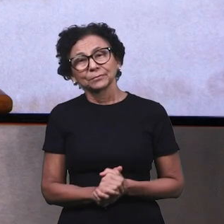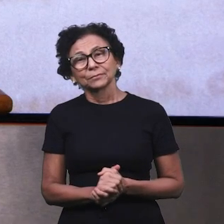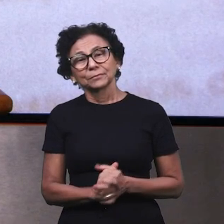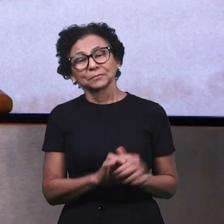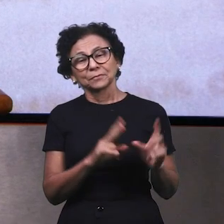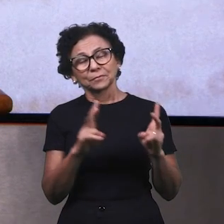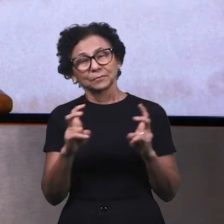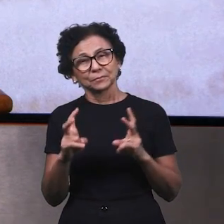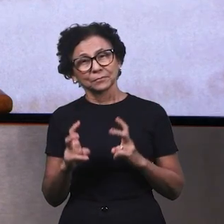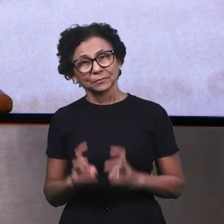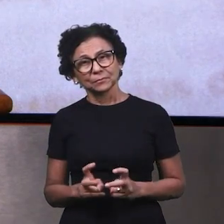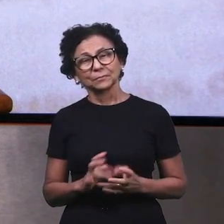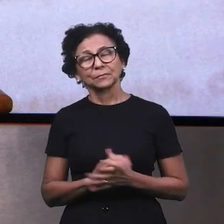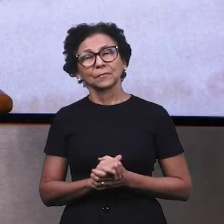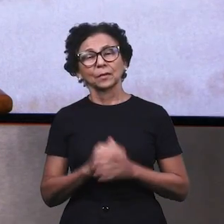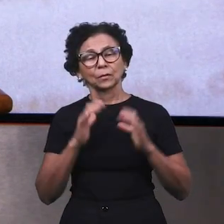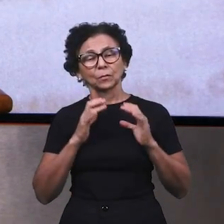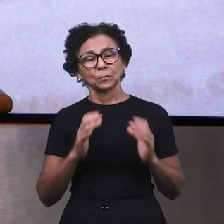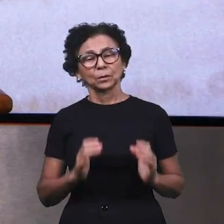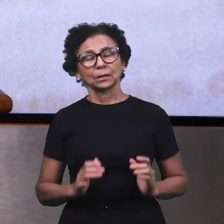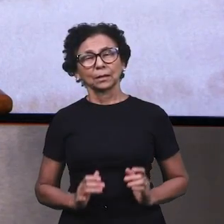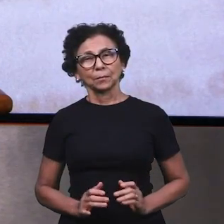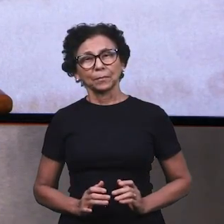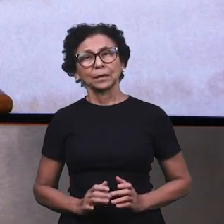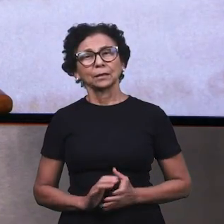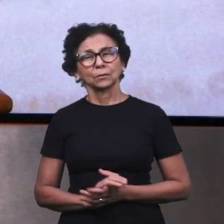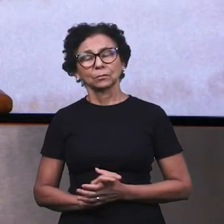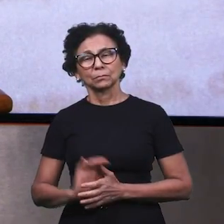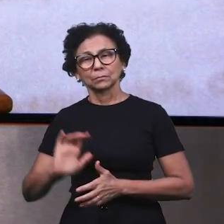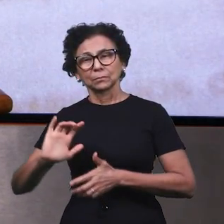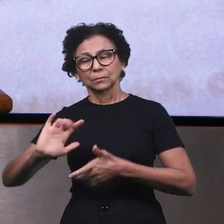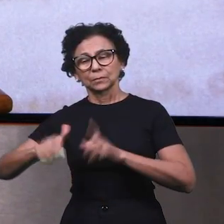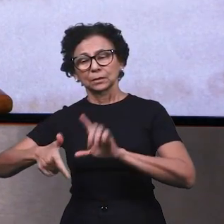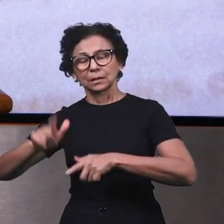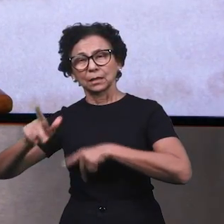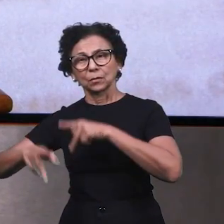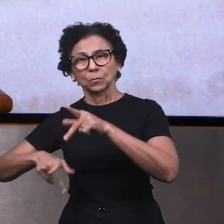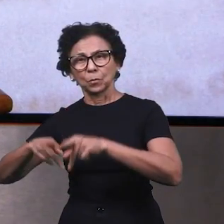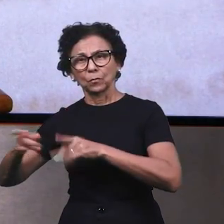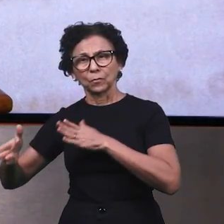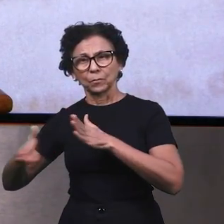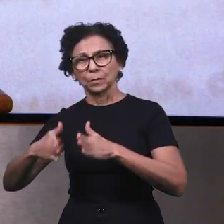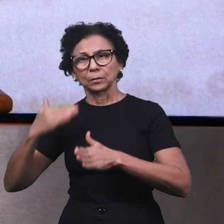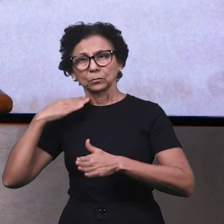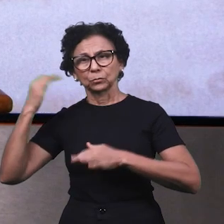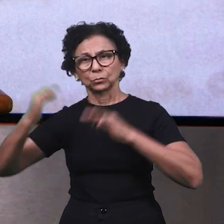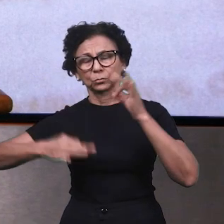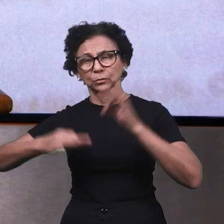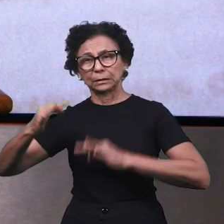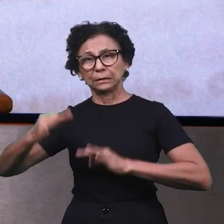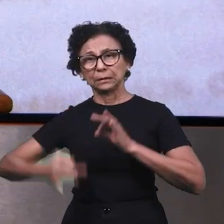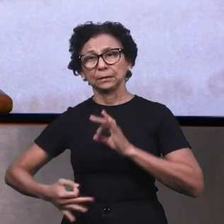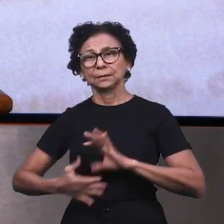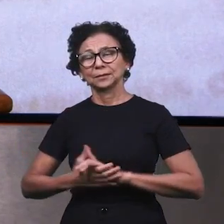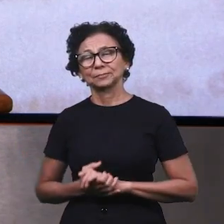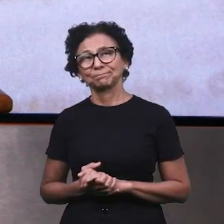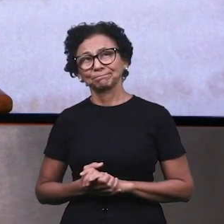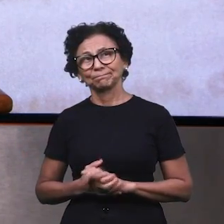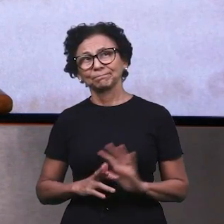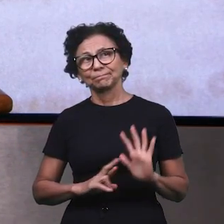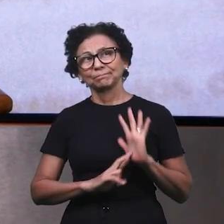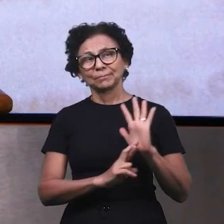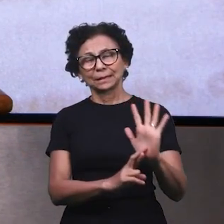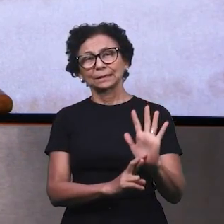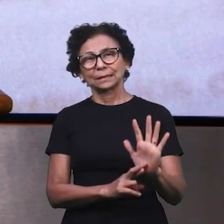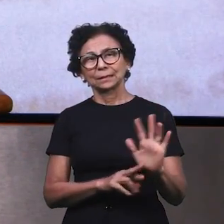vemos na índole e no comportamento dos israelitas do tempo dos juízes um retrato de nós